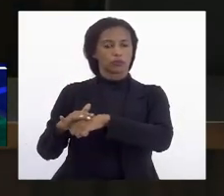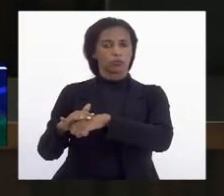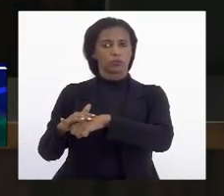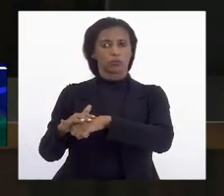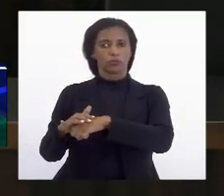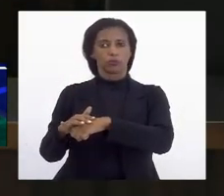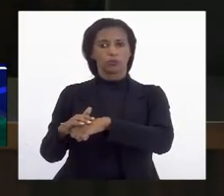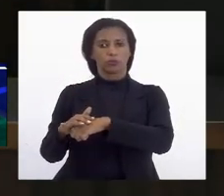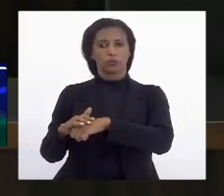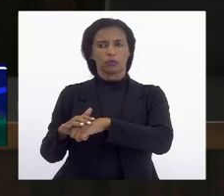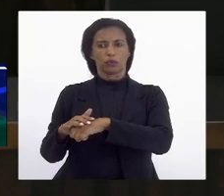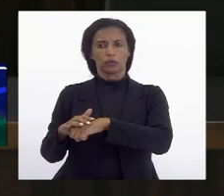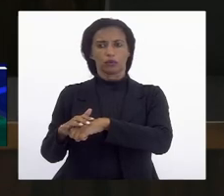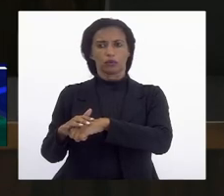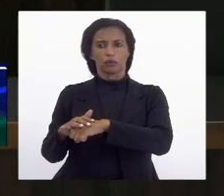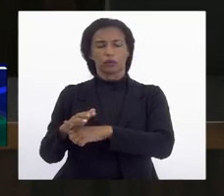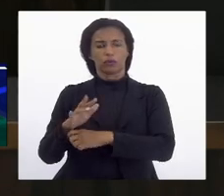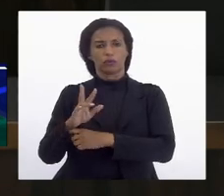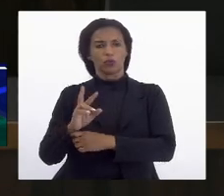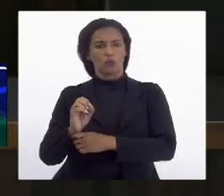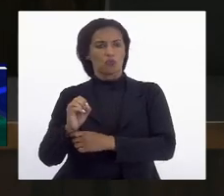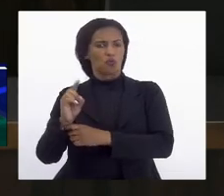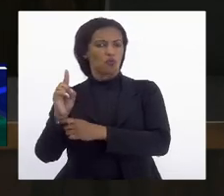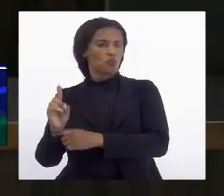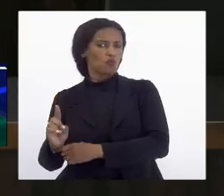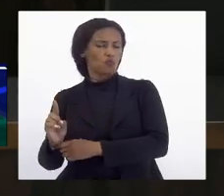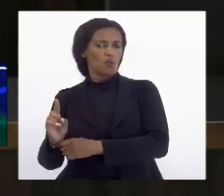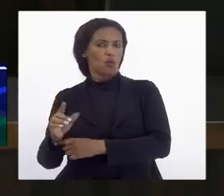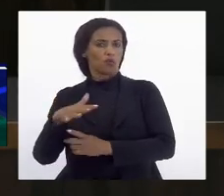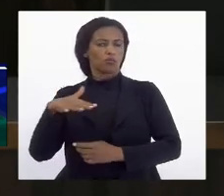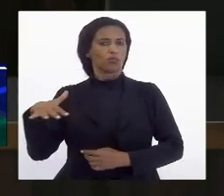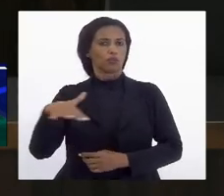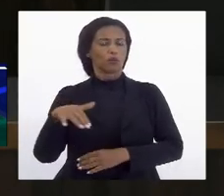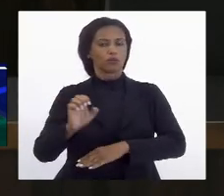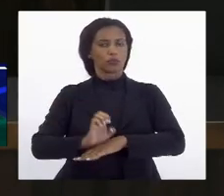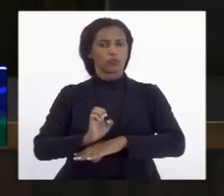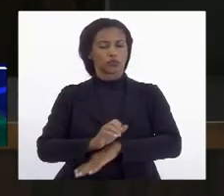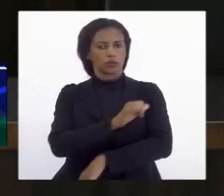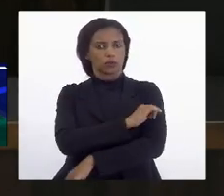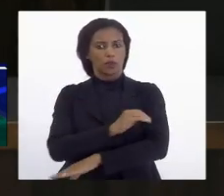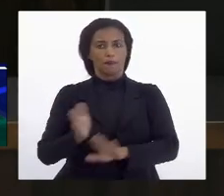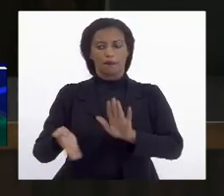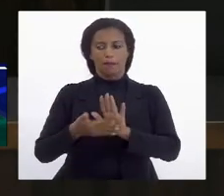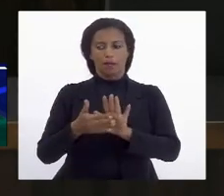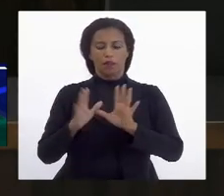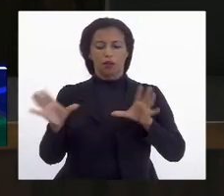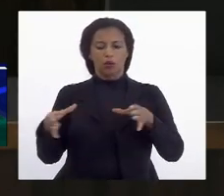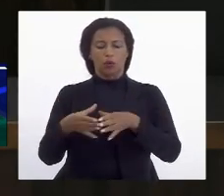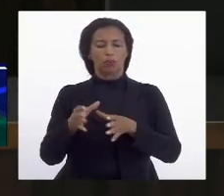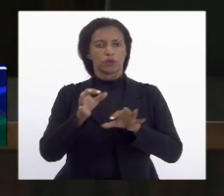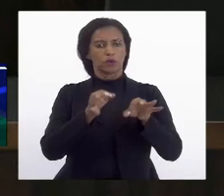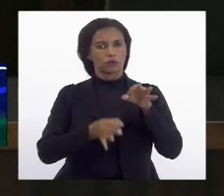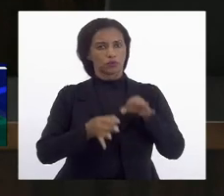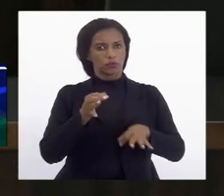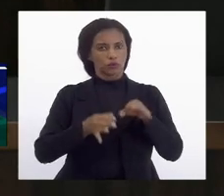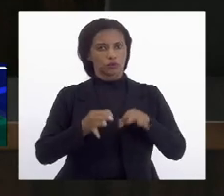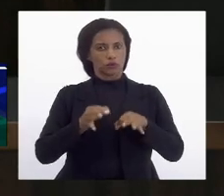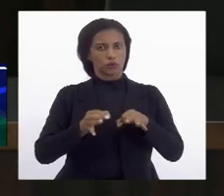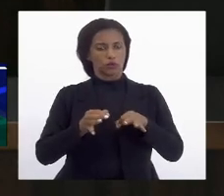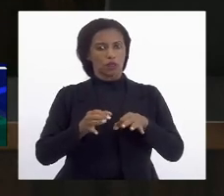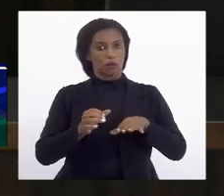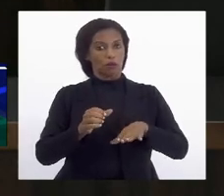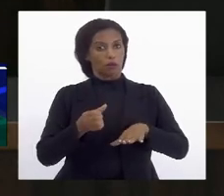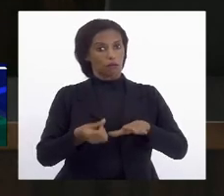vô Willibrand no âmbito do estado do Rio de Janeiro pareceres as comissões de construção e justiça pela